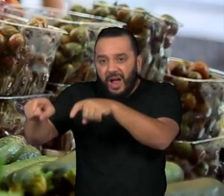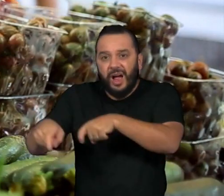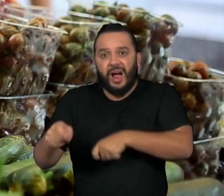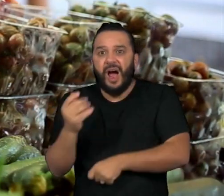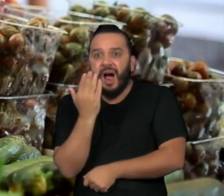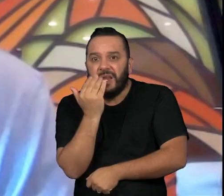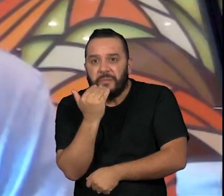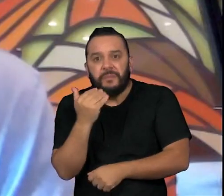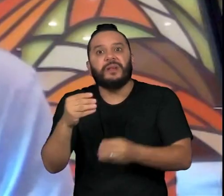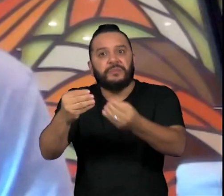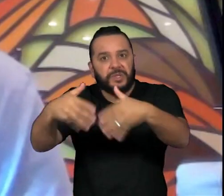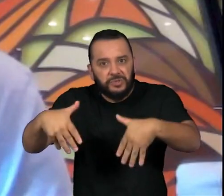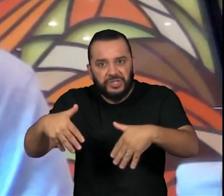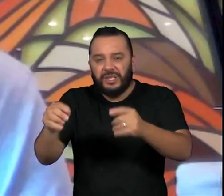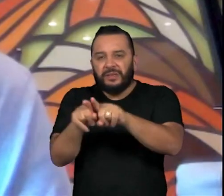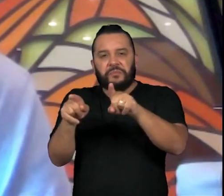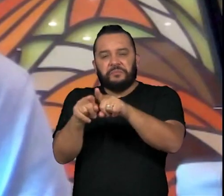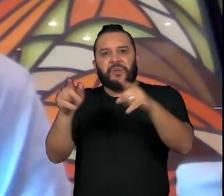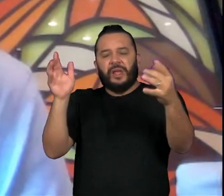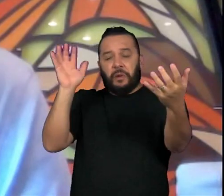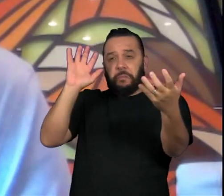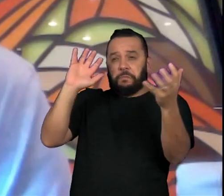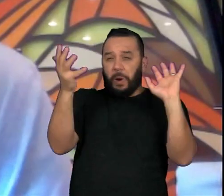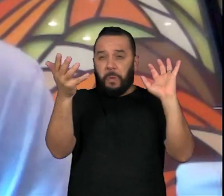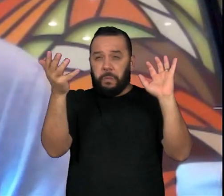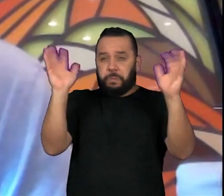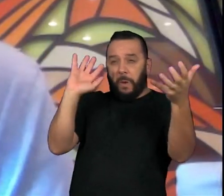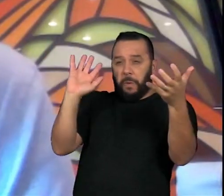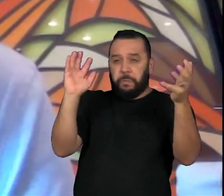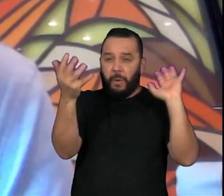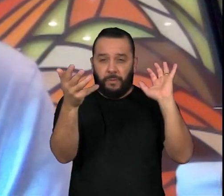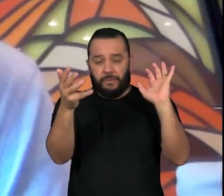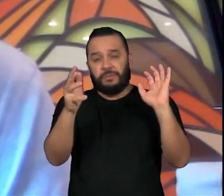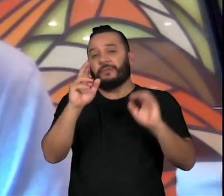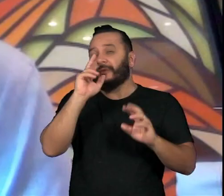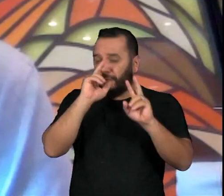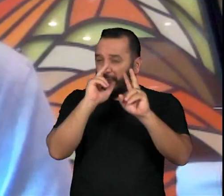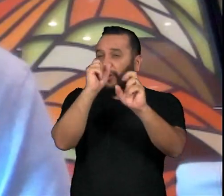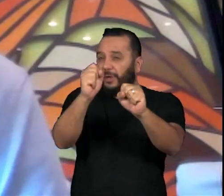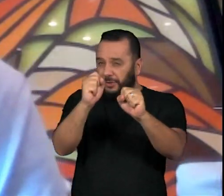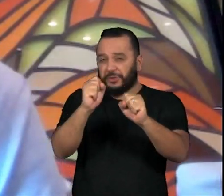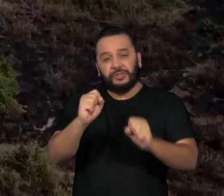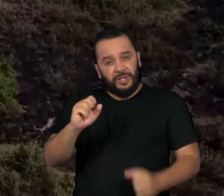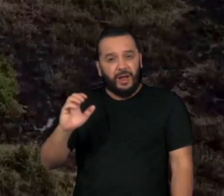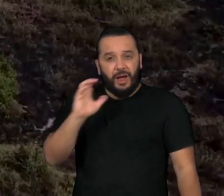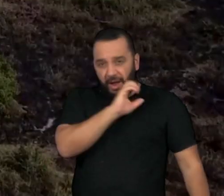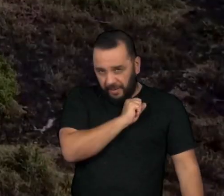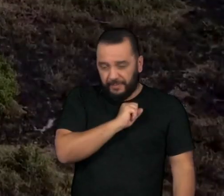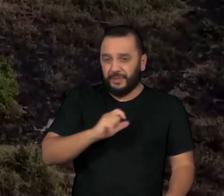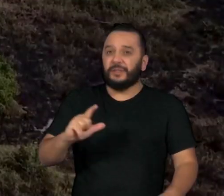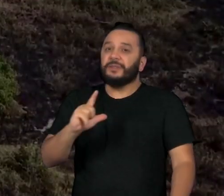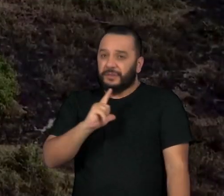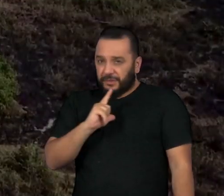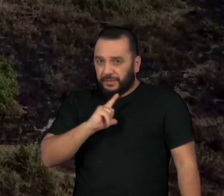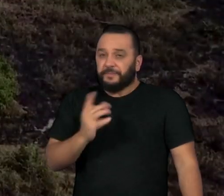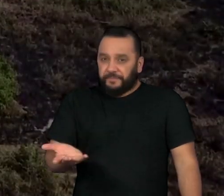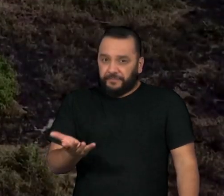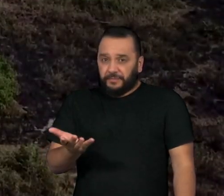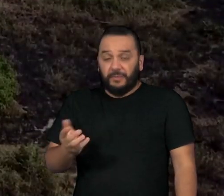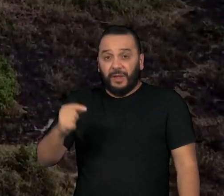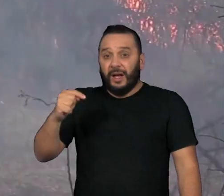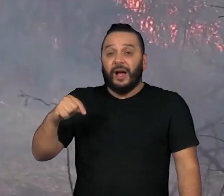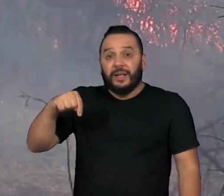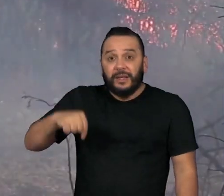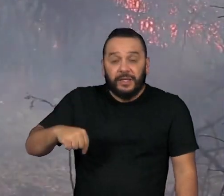eventos climáticos extremos que estão aumentando muito forte, de uma maneira muito rápida. Tivemos secas no